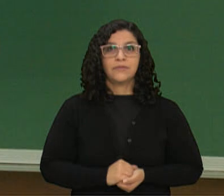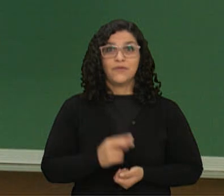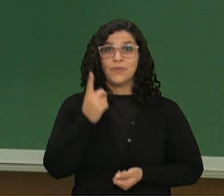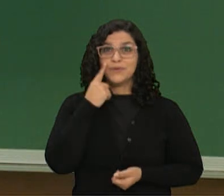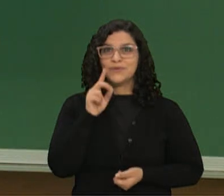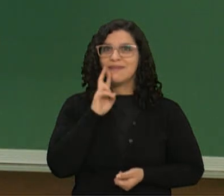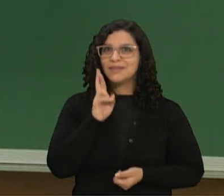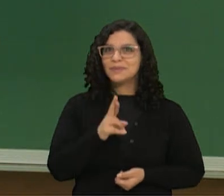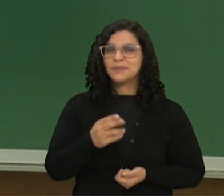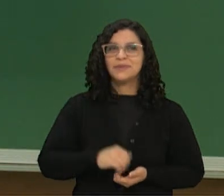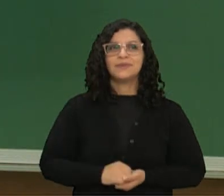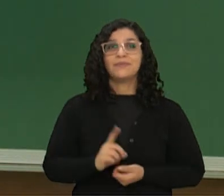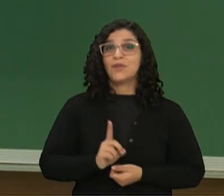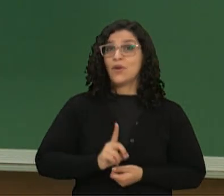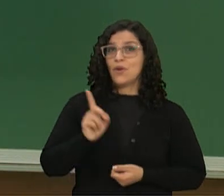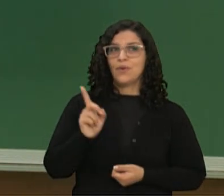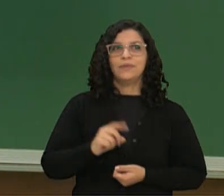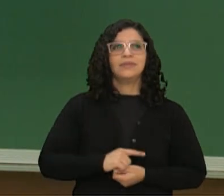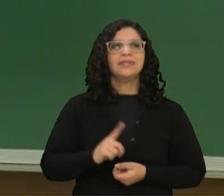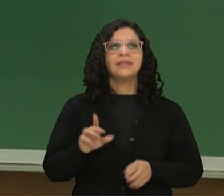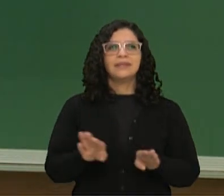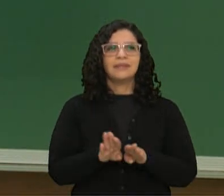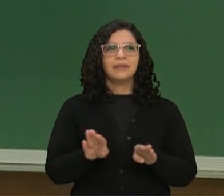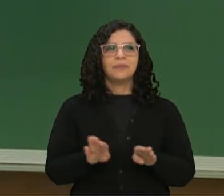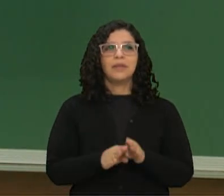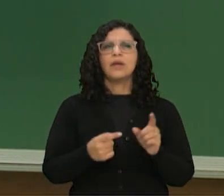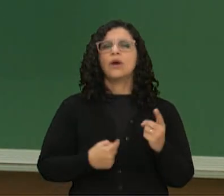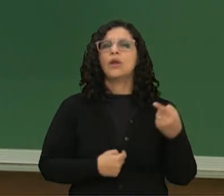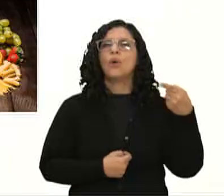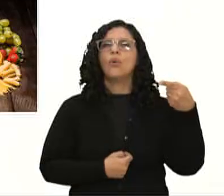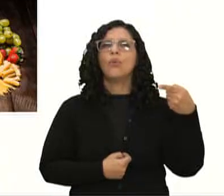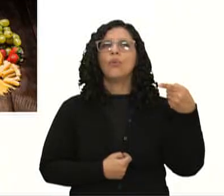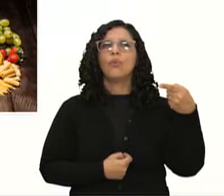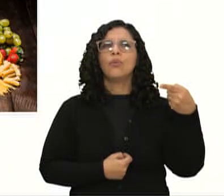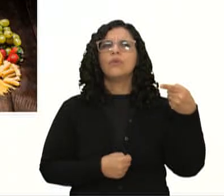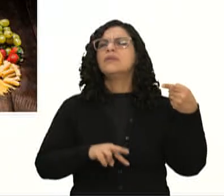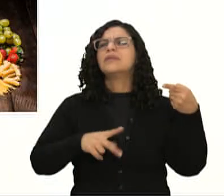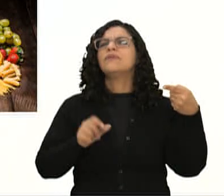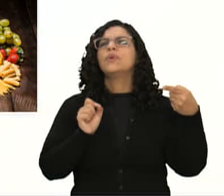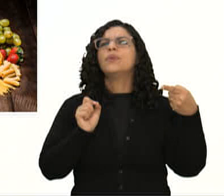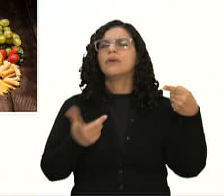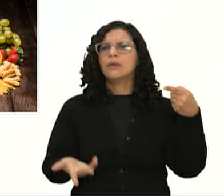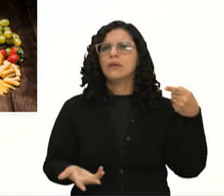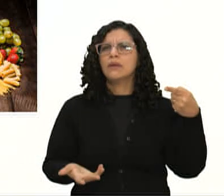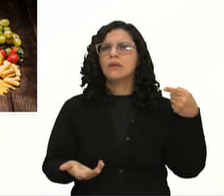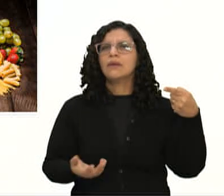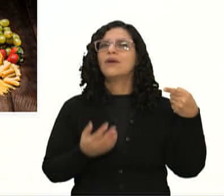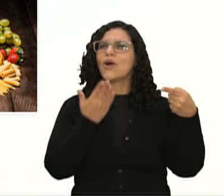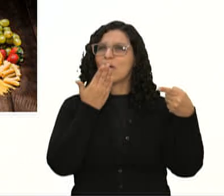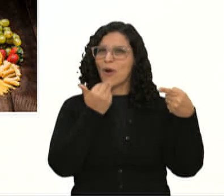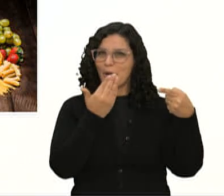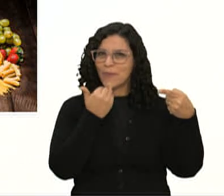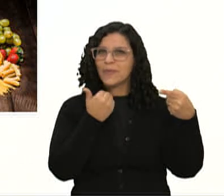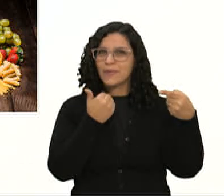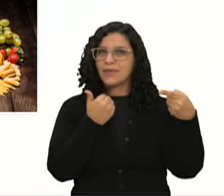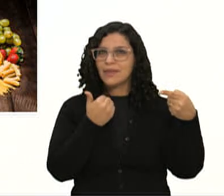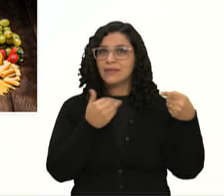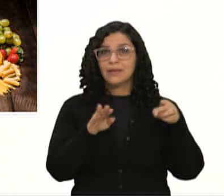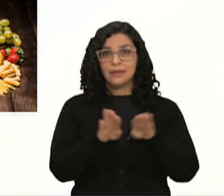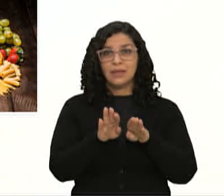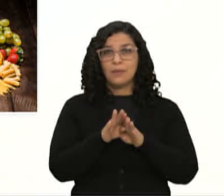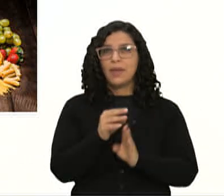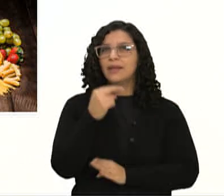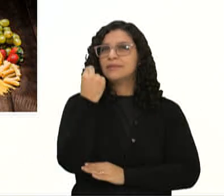Vamos conferir então? Olhem lá, né? Eat nutritious foods. Foods, vocês sabem que é comida. E nutritious, ó, é